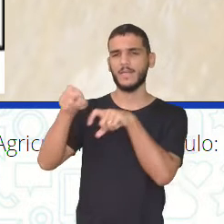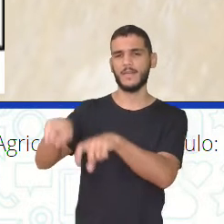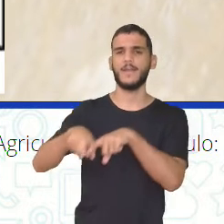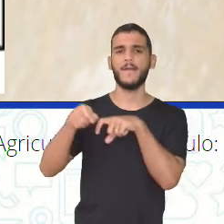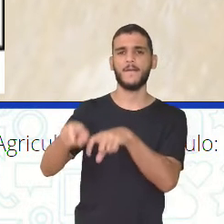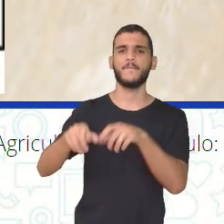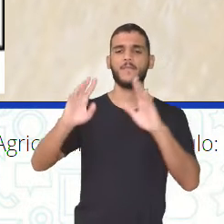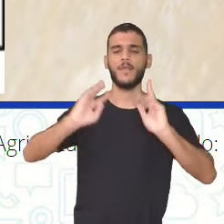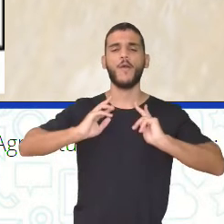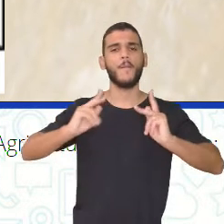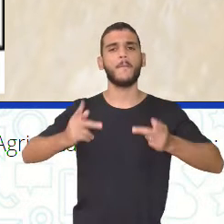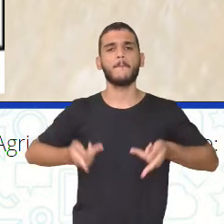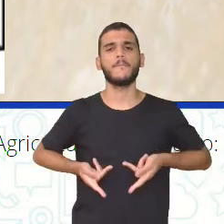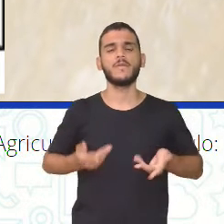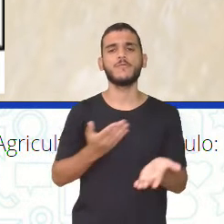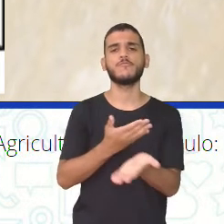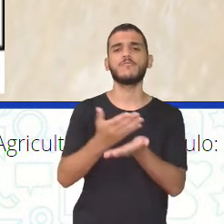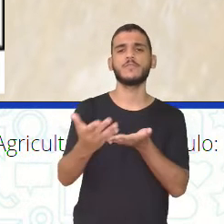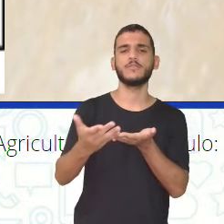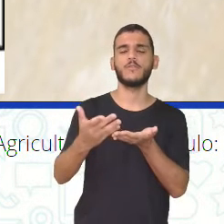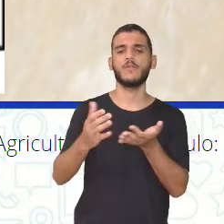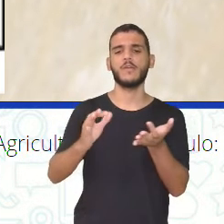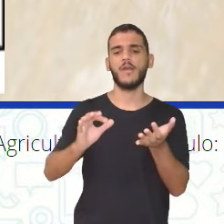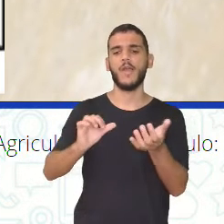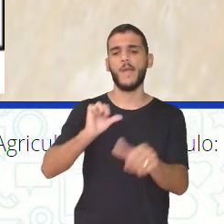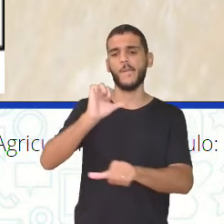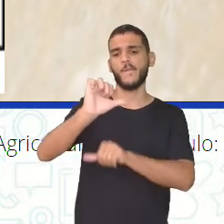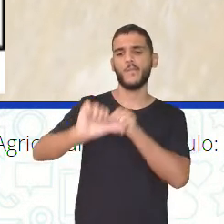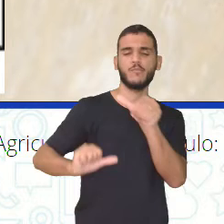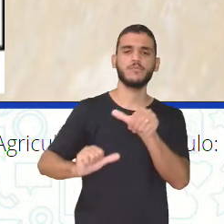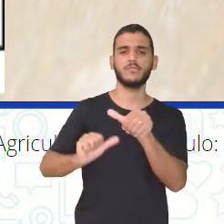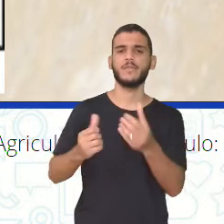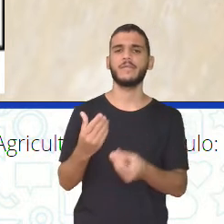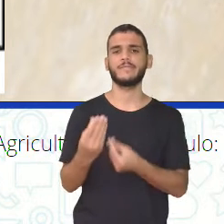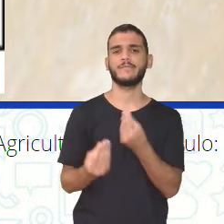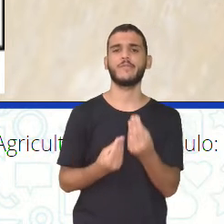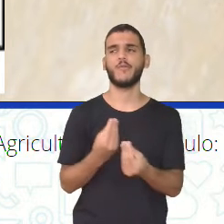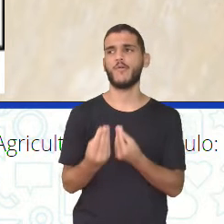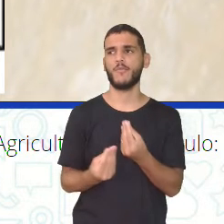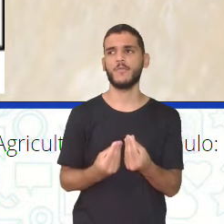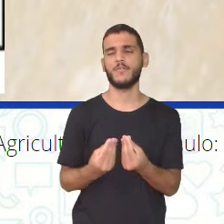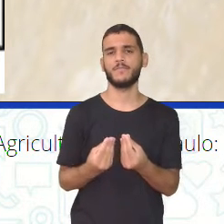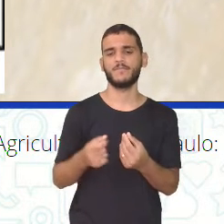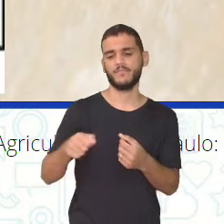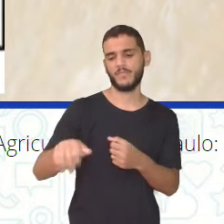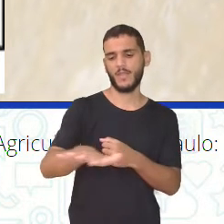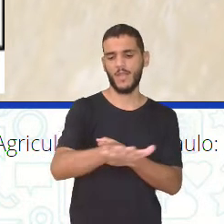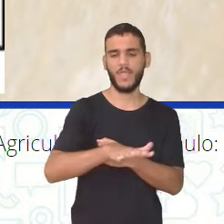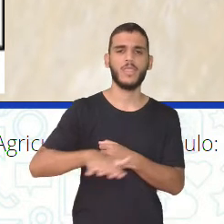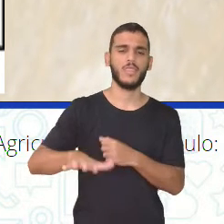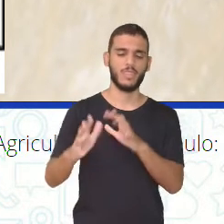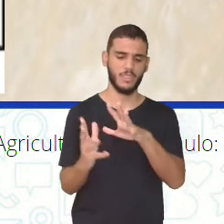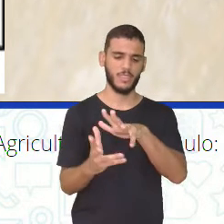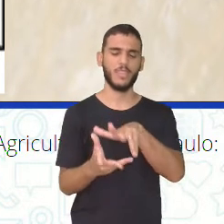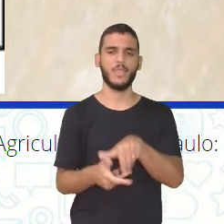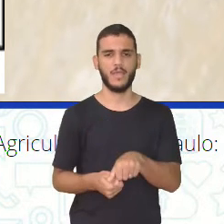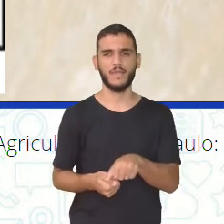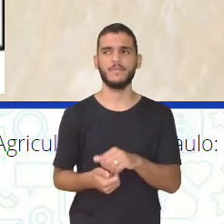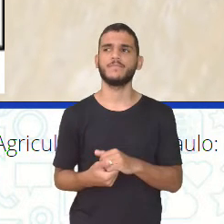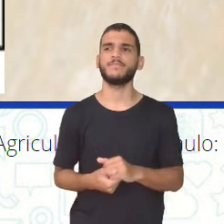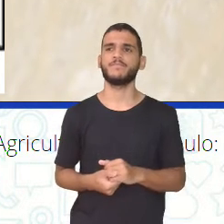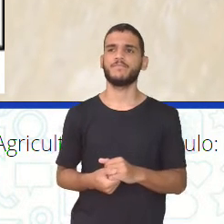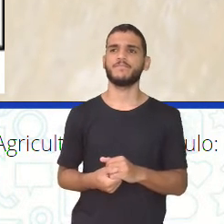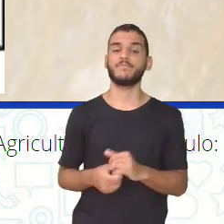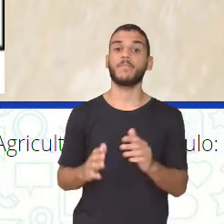a alterar, né, de uma forma mais consistente a superfície terrestre, beleza? Então, é